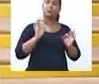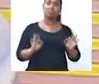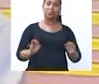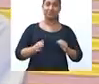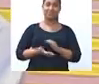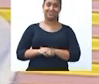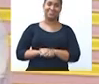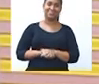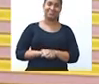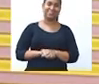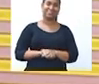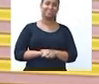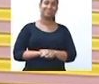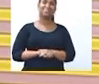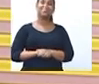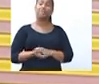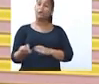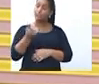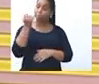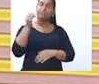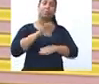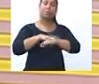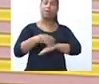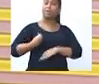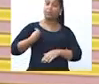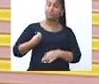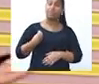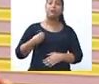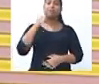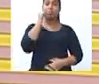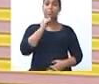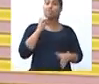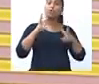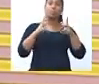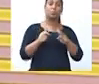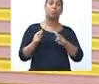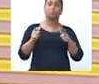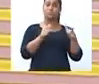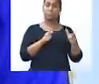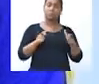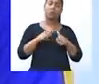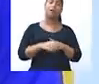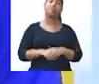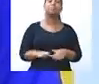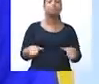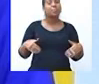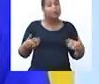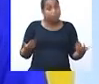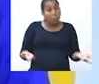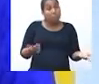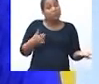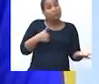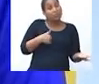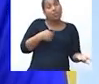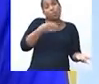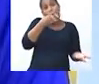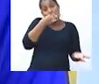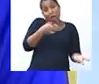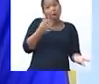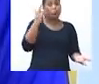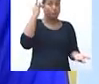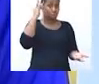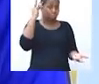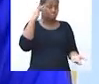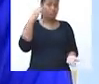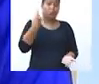dúvida. Porque é tão importante garantir essa presença feminina em todas as áreas? Então, eu acho que a gente tem que lutar